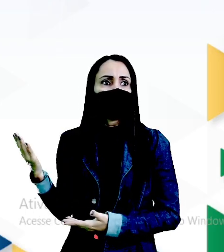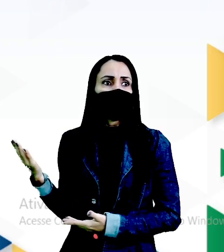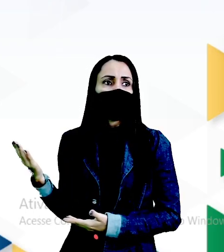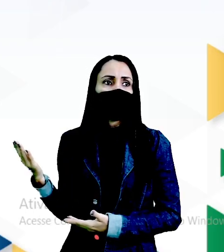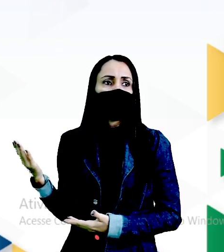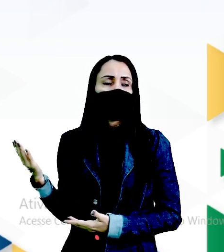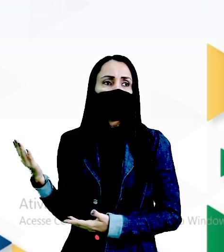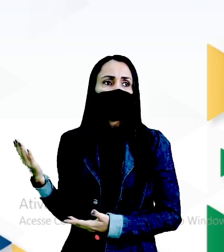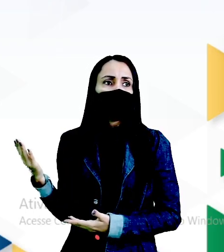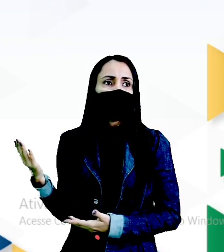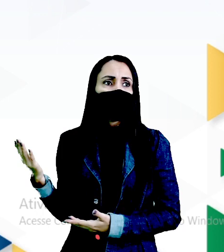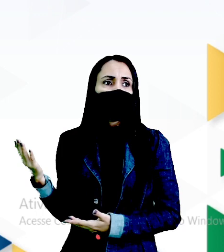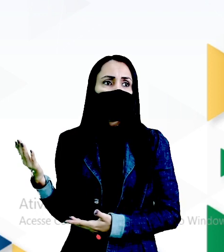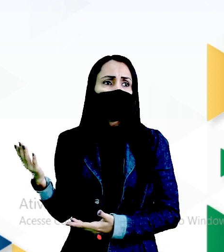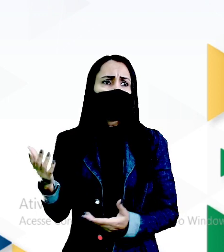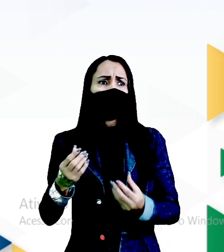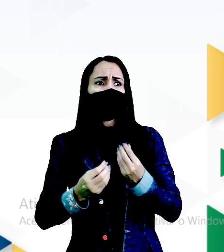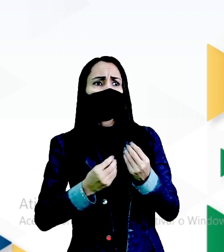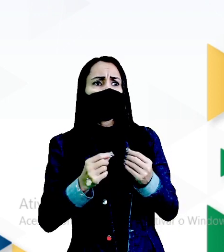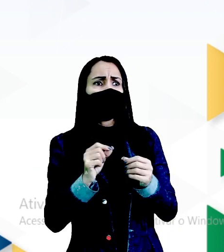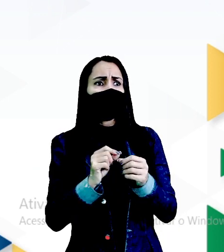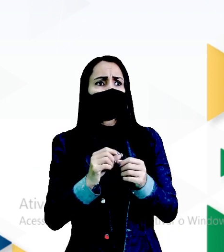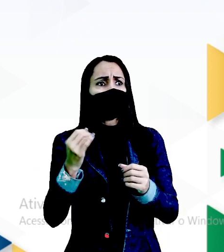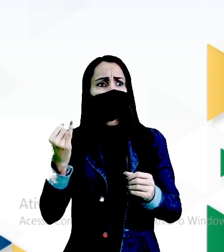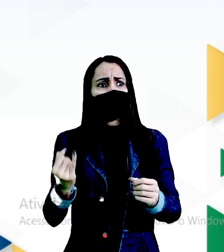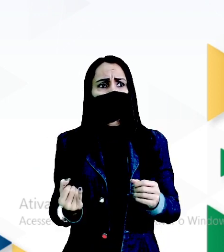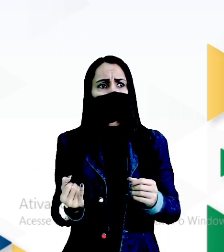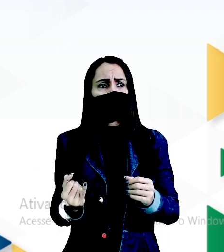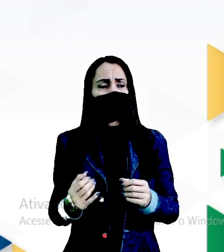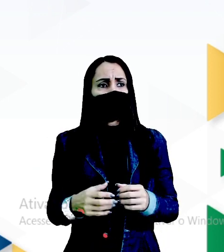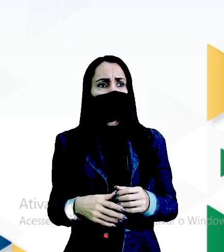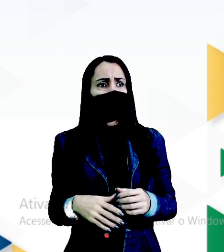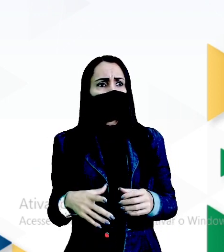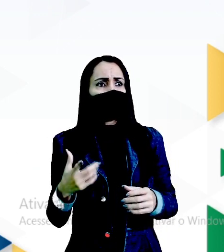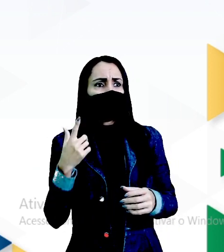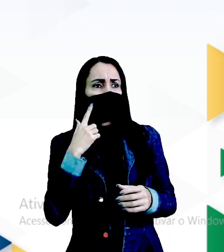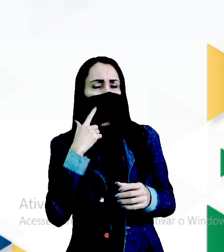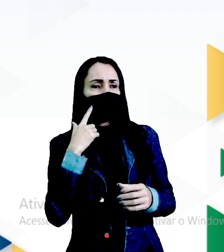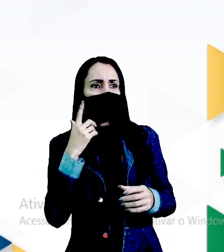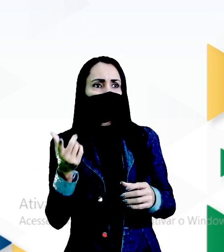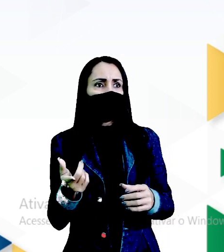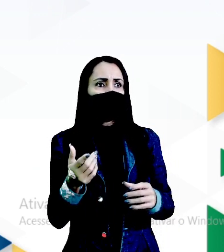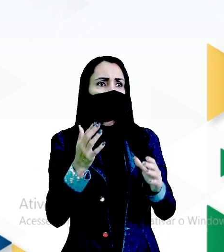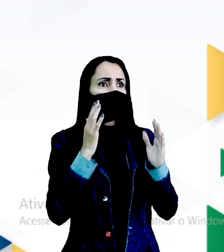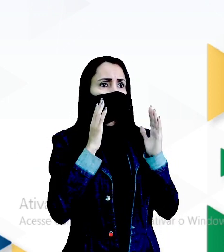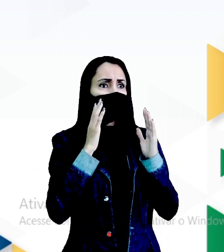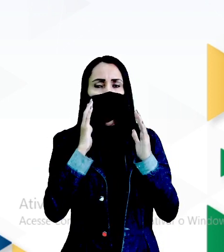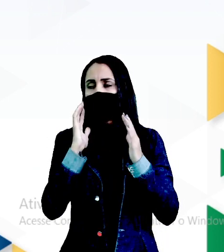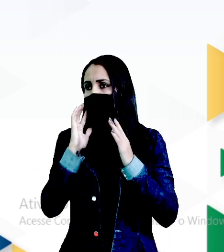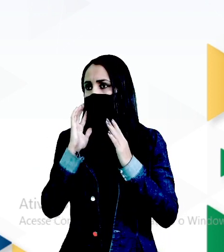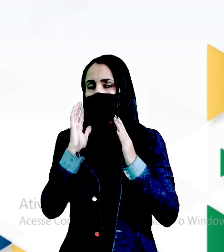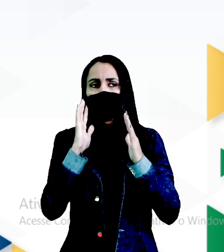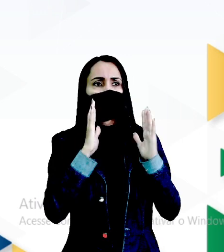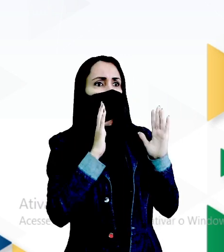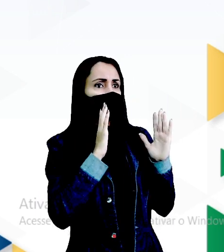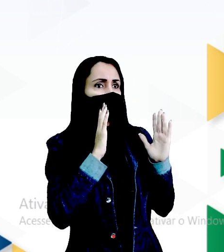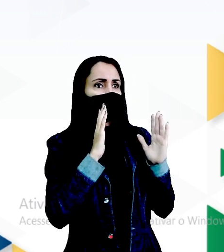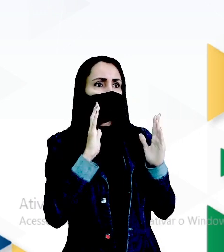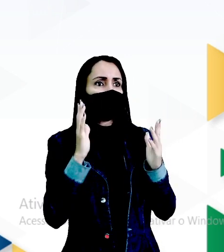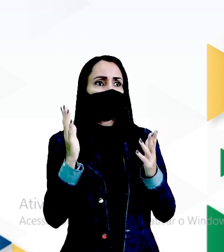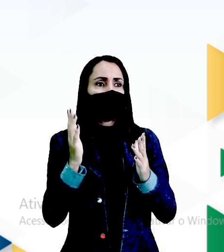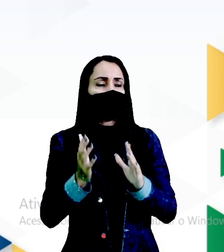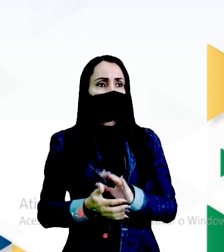Doutor, como eu faço para emagrecer? Basta a senhora mover a cabeça da esquerda para a direita, da direita para a